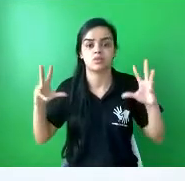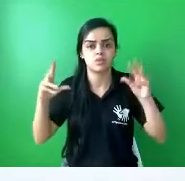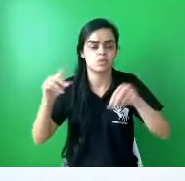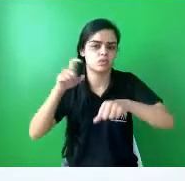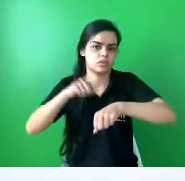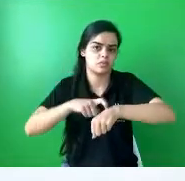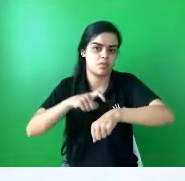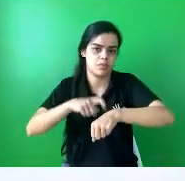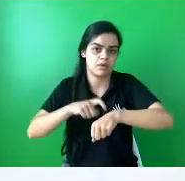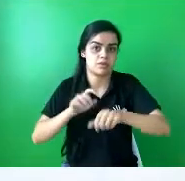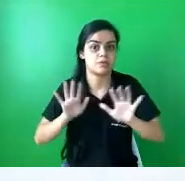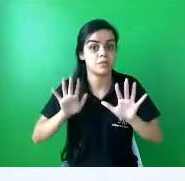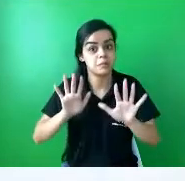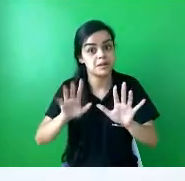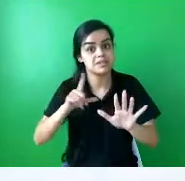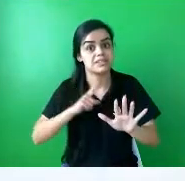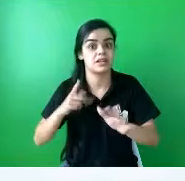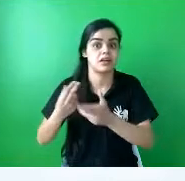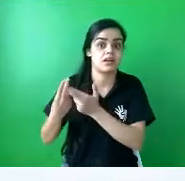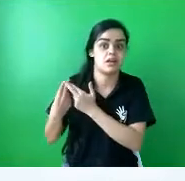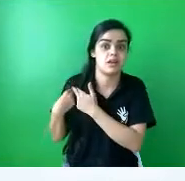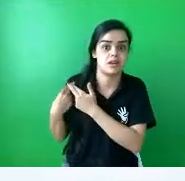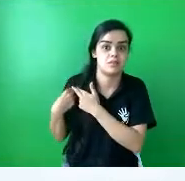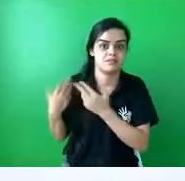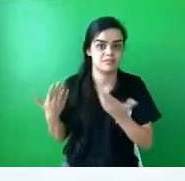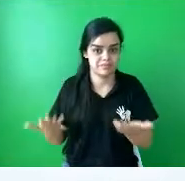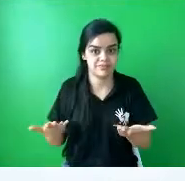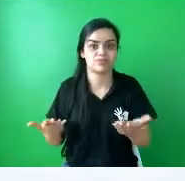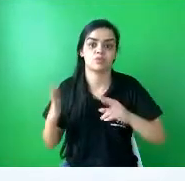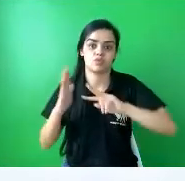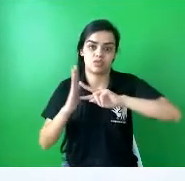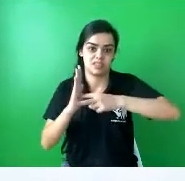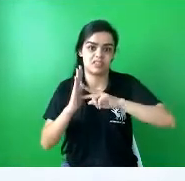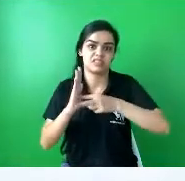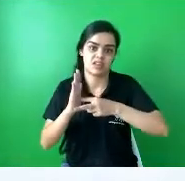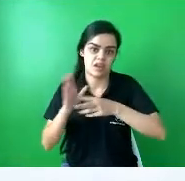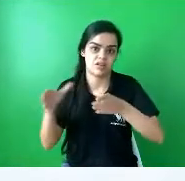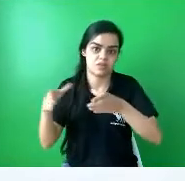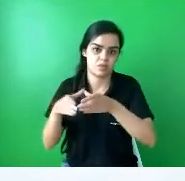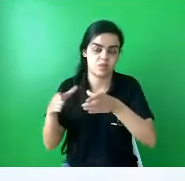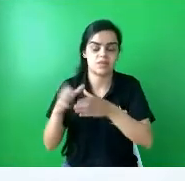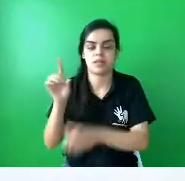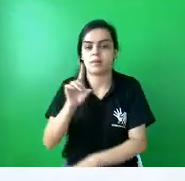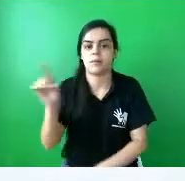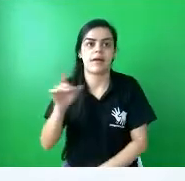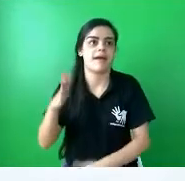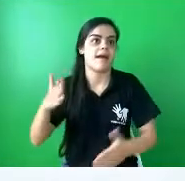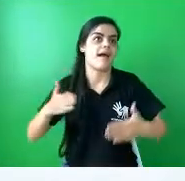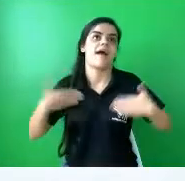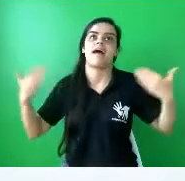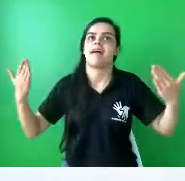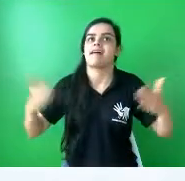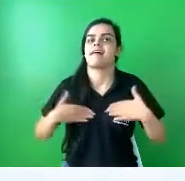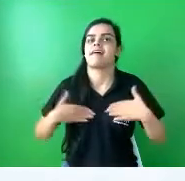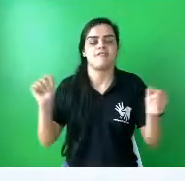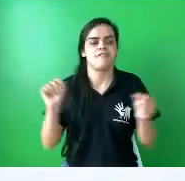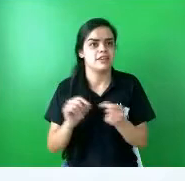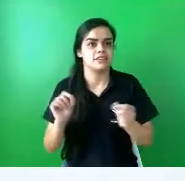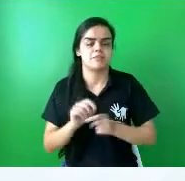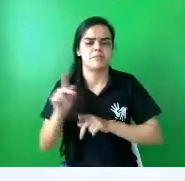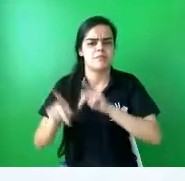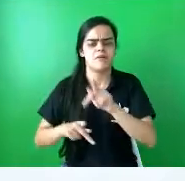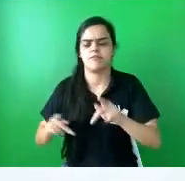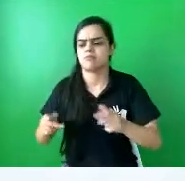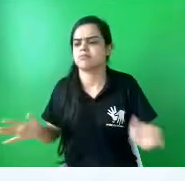tempo, mas existe uma responsabilidade muito grande no sindicato, né? Não é simplesmente alegria, fazer felicidade do povo, mas